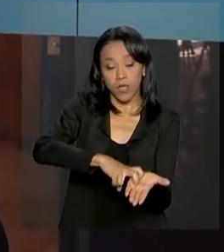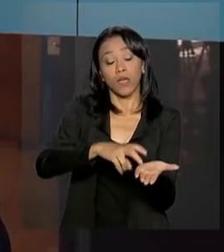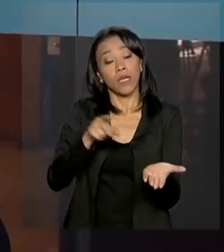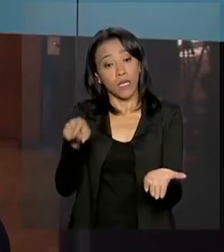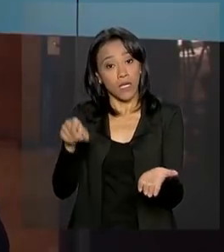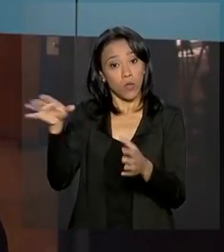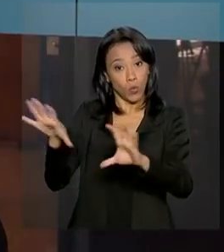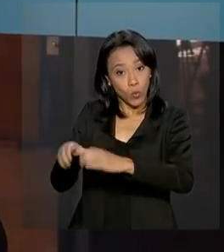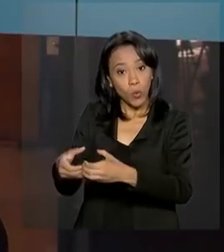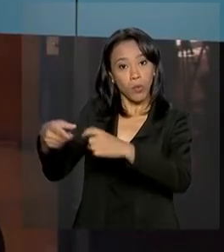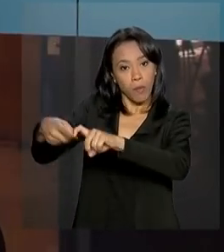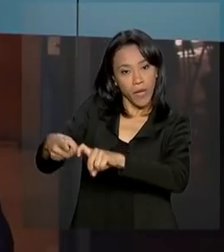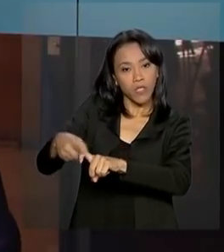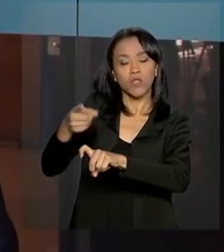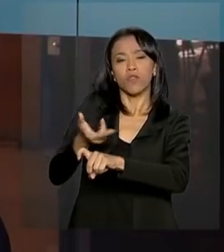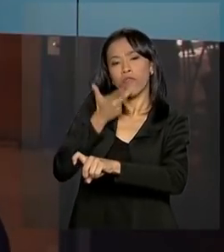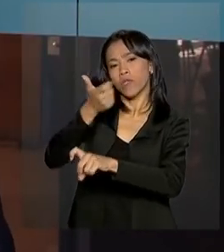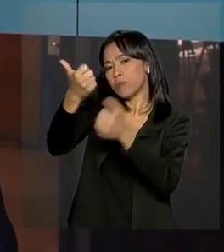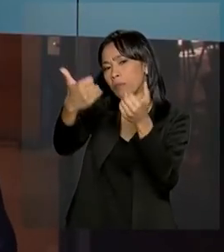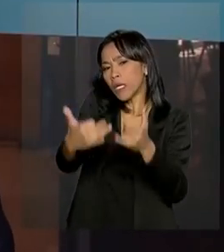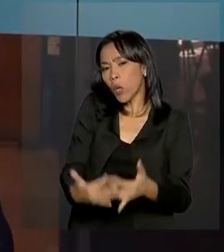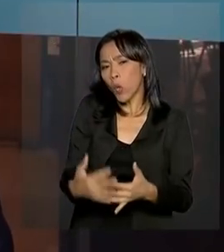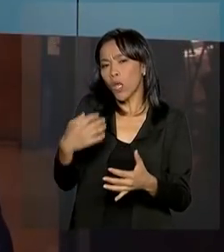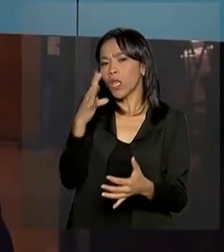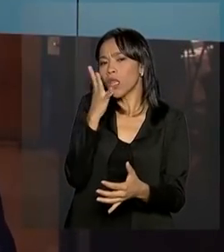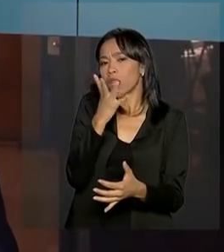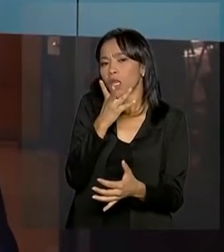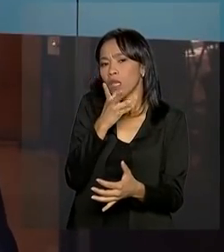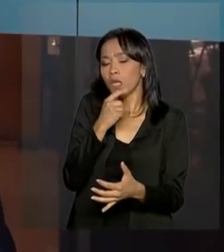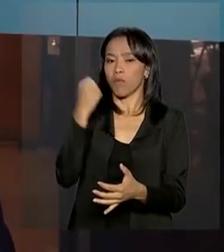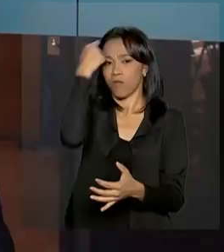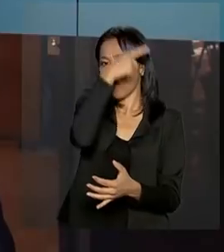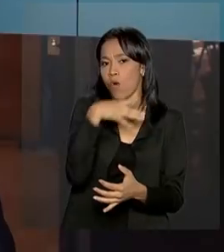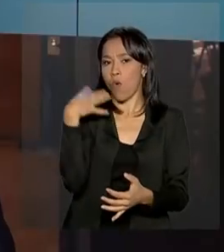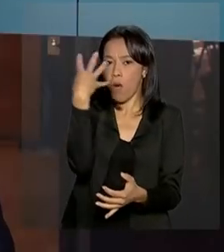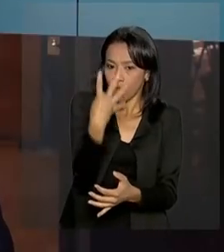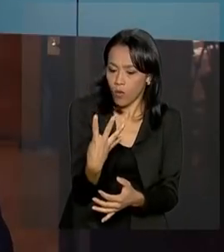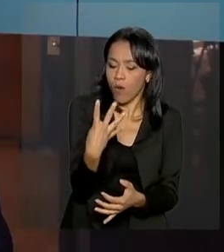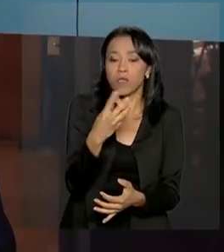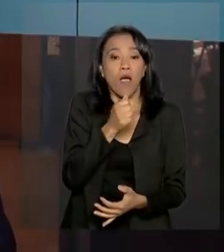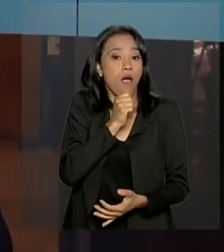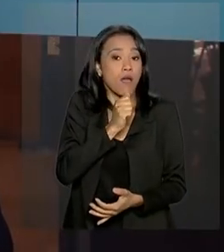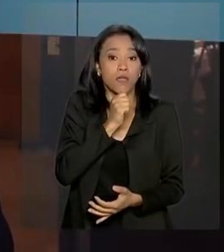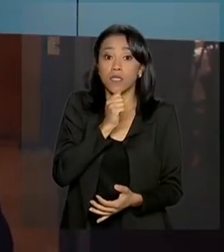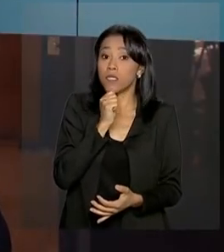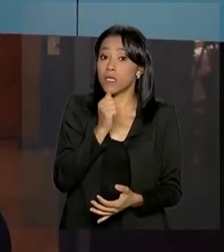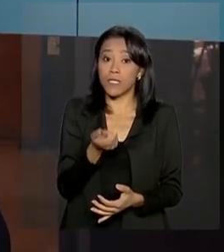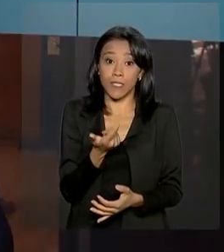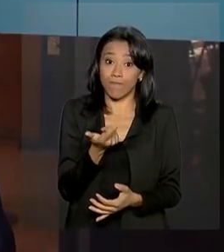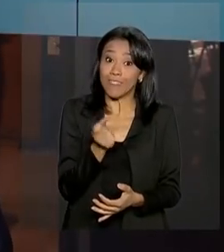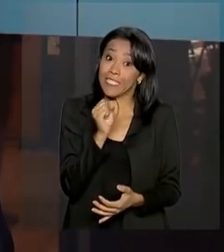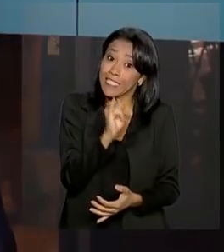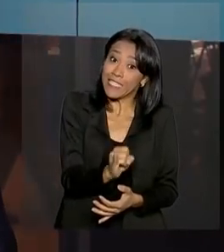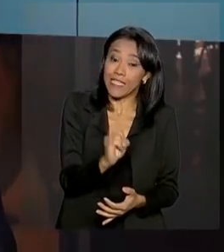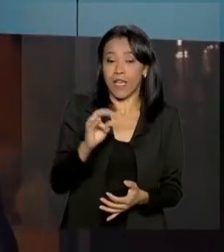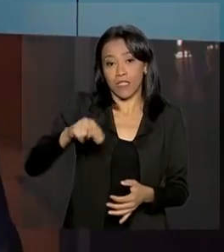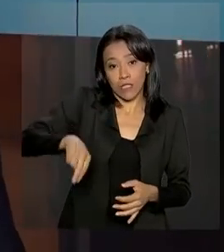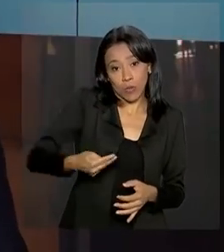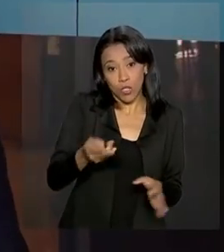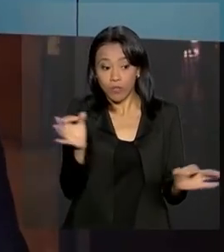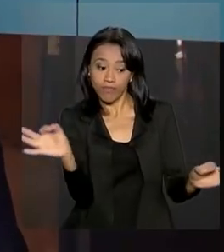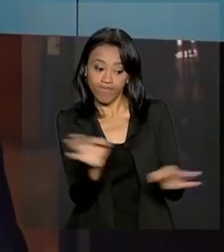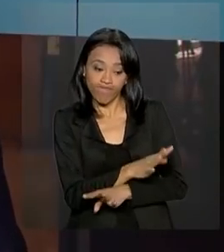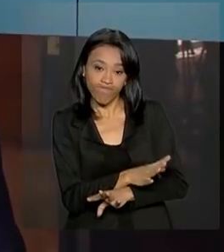esse procedimento deve levar cerca de 4 horas. Ainda não há confirmação se a cirurgia já